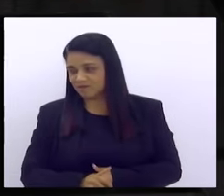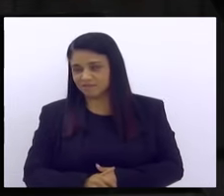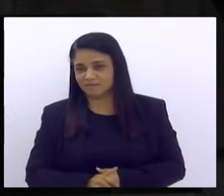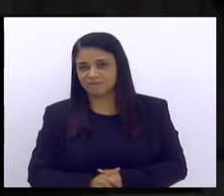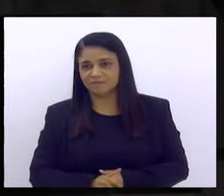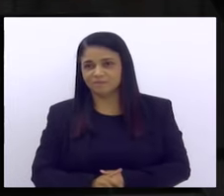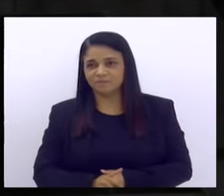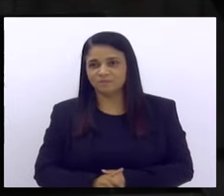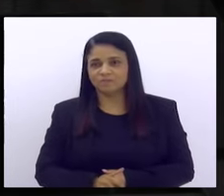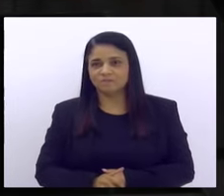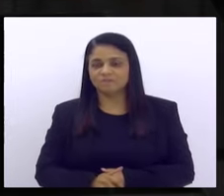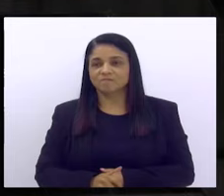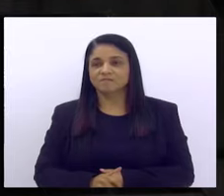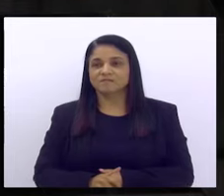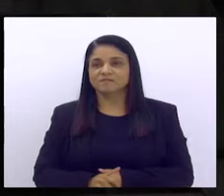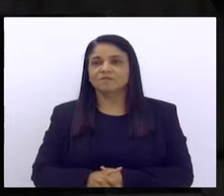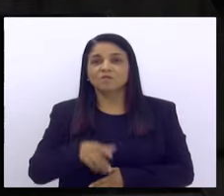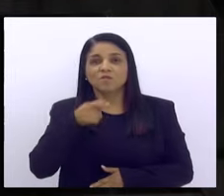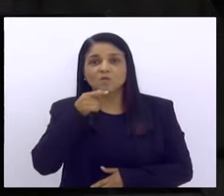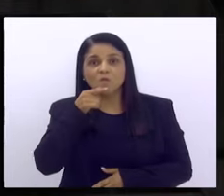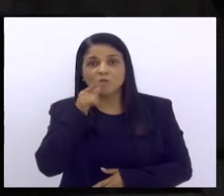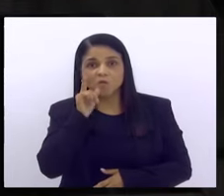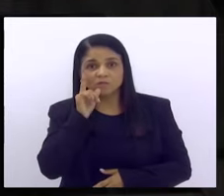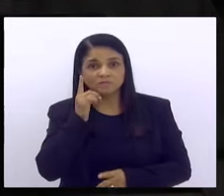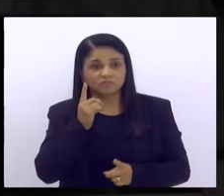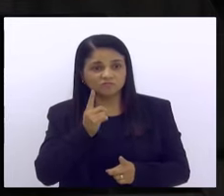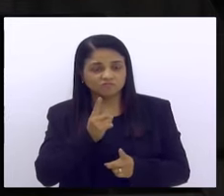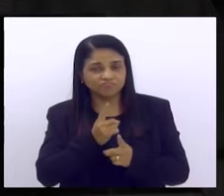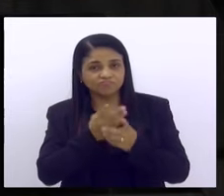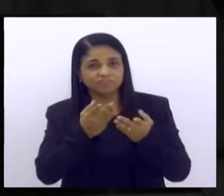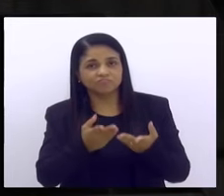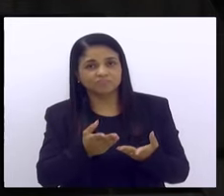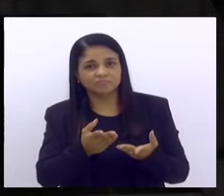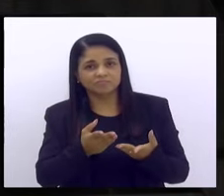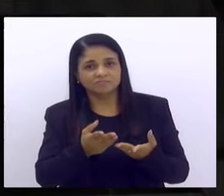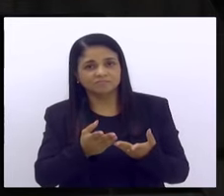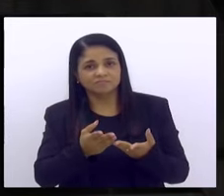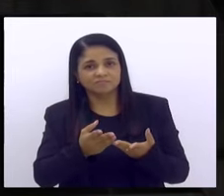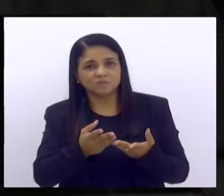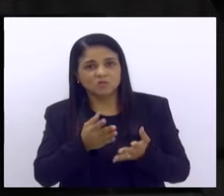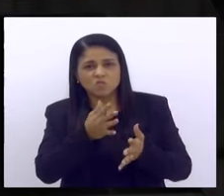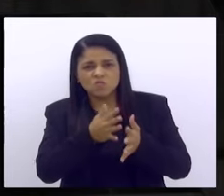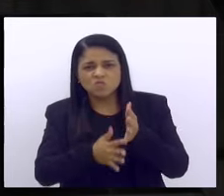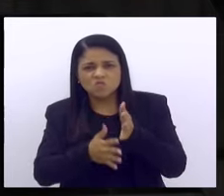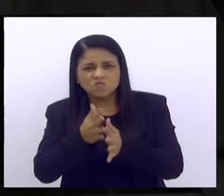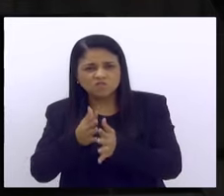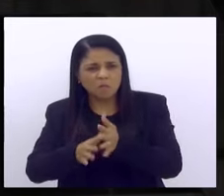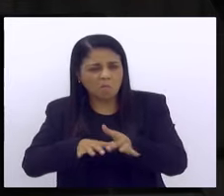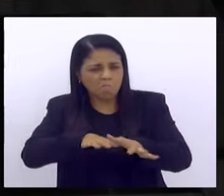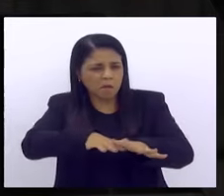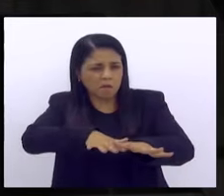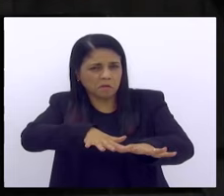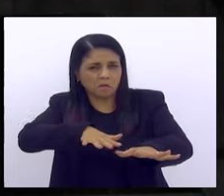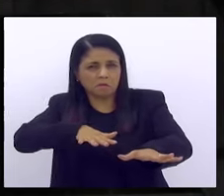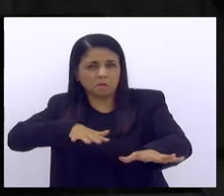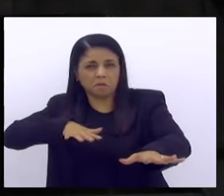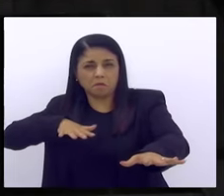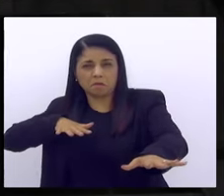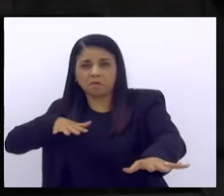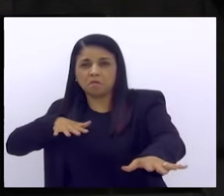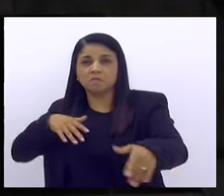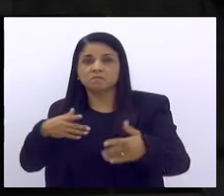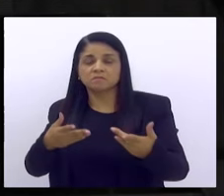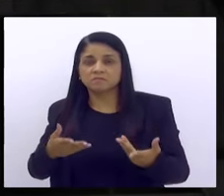Diversos reboques causando transtorno em todo o Rio de Janeiro. Em todo o Rio de